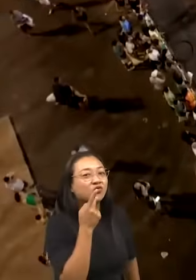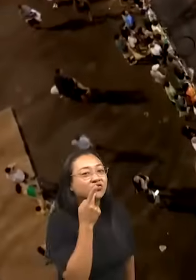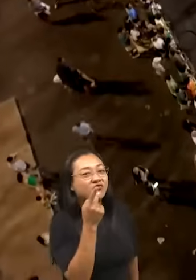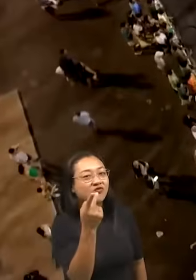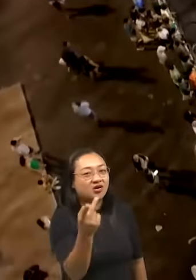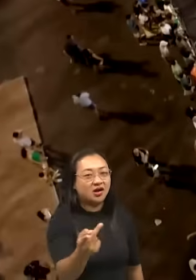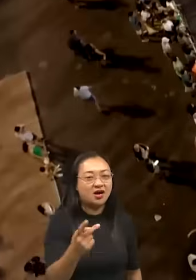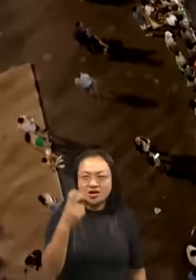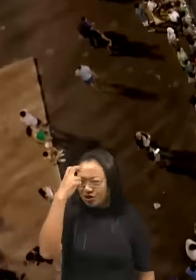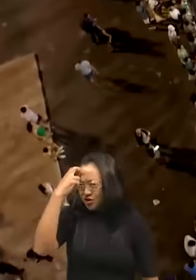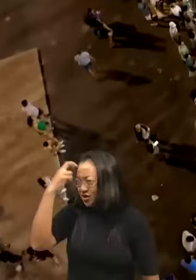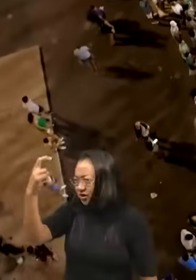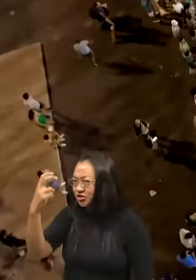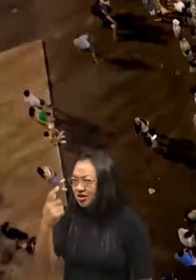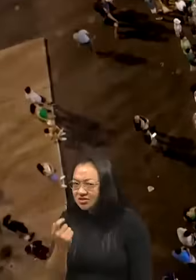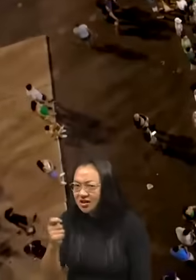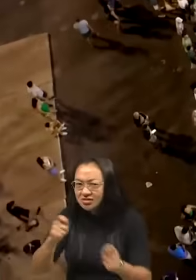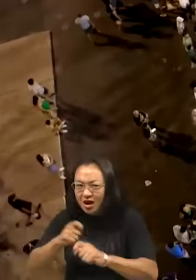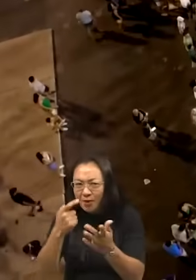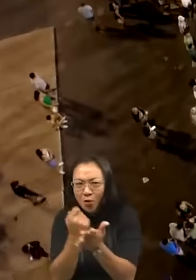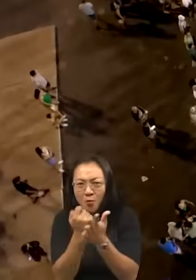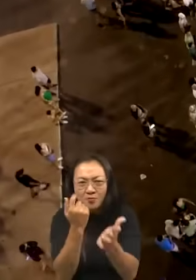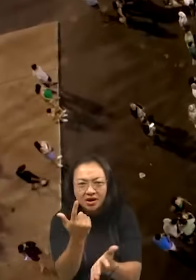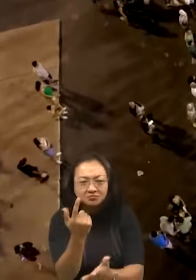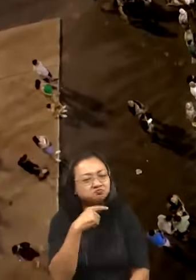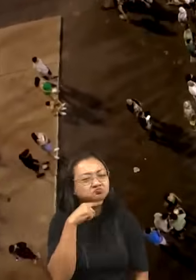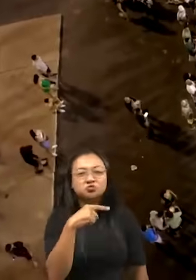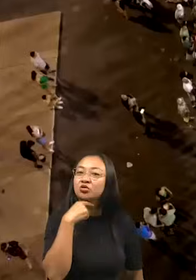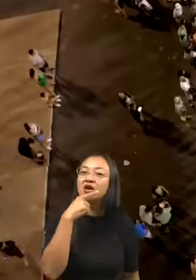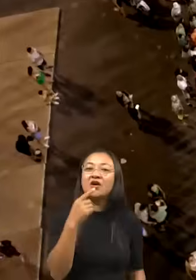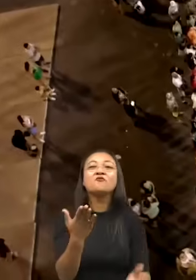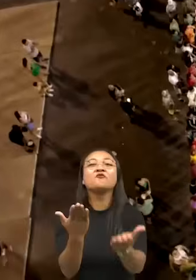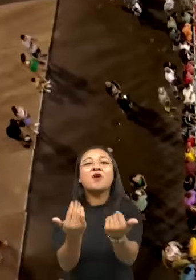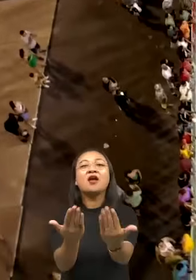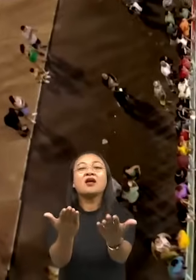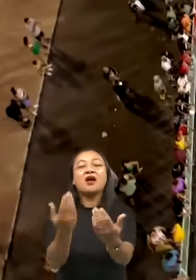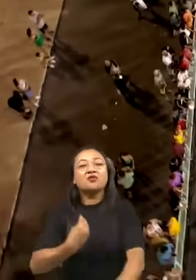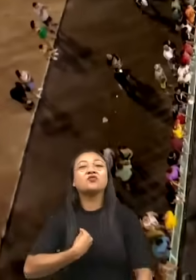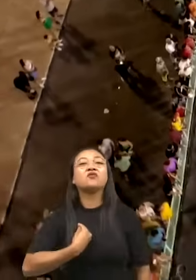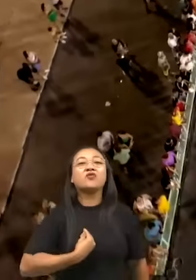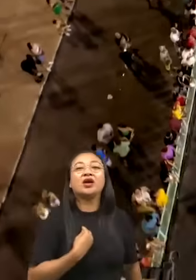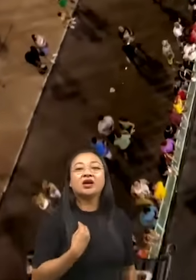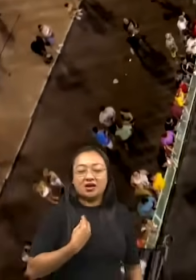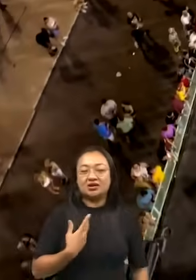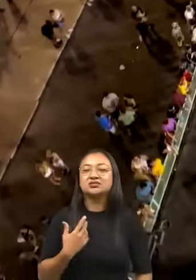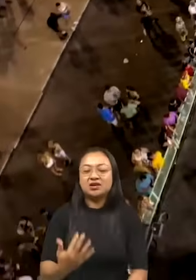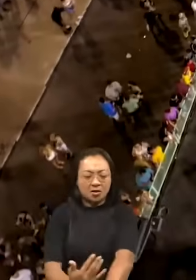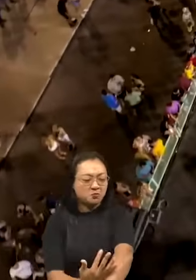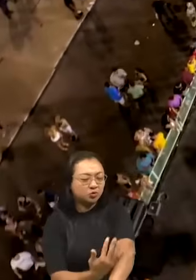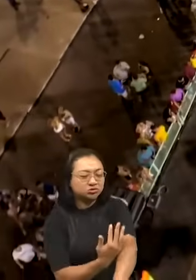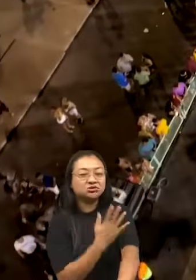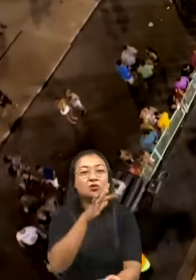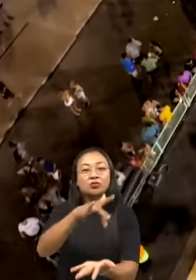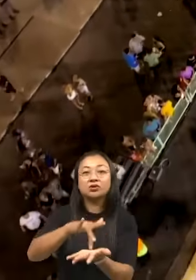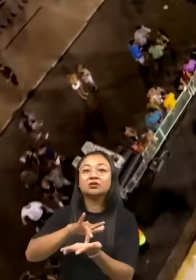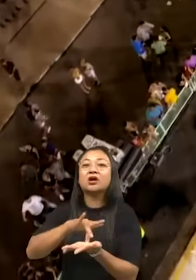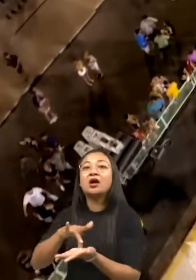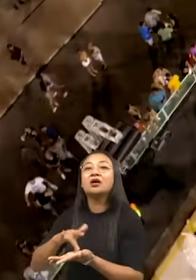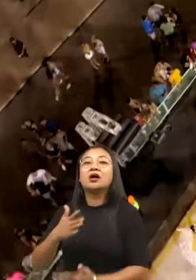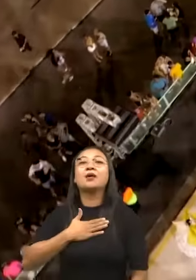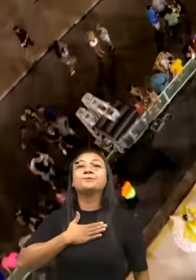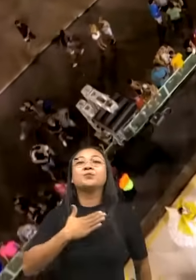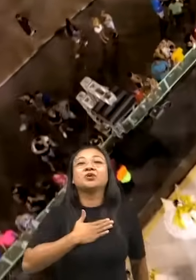falar. Inteligência não se pode comprar. Vem viver essa emoção. Na avenida, ciganos é a